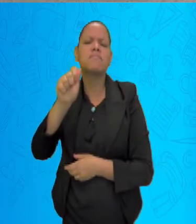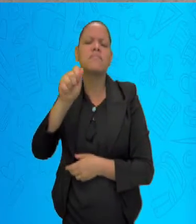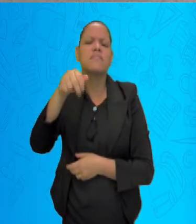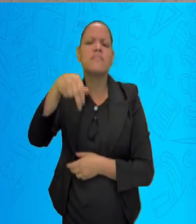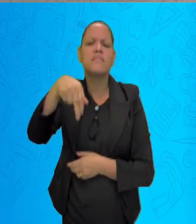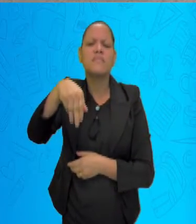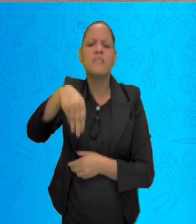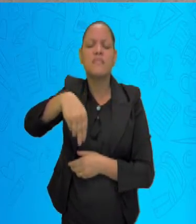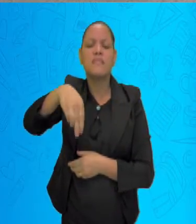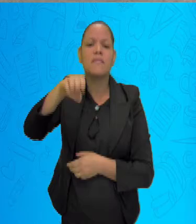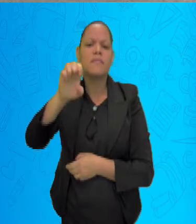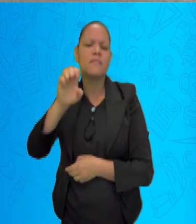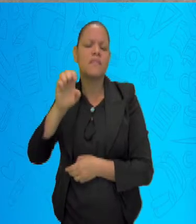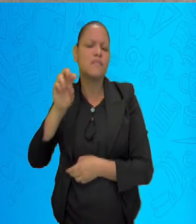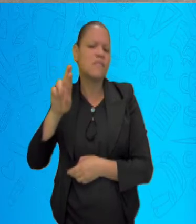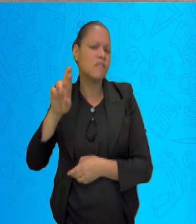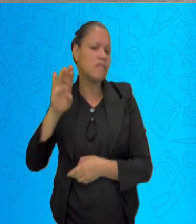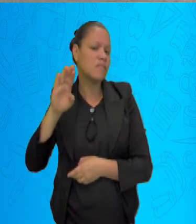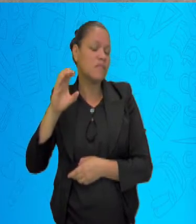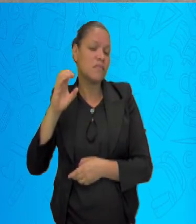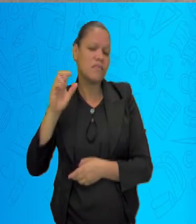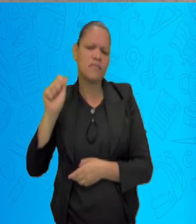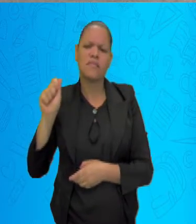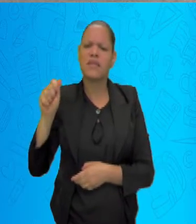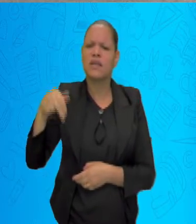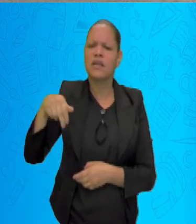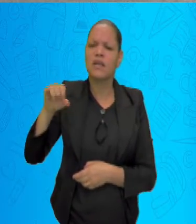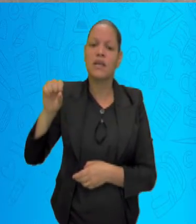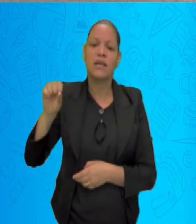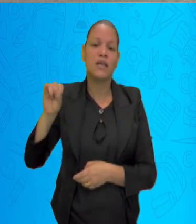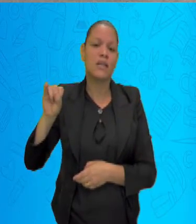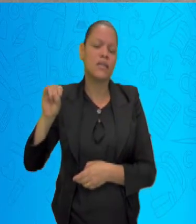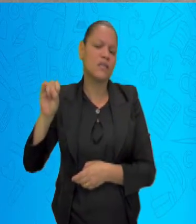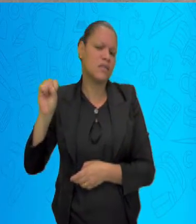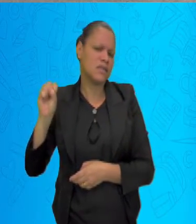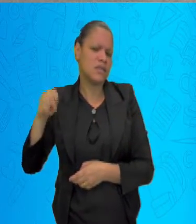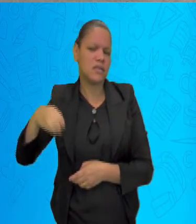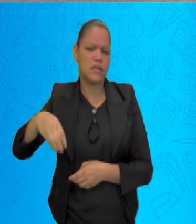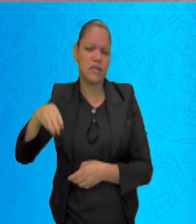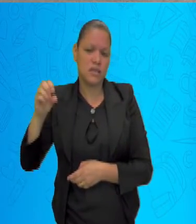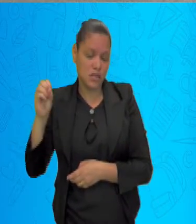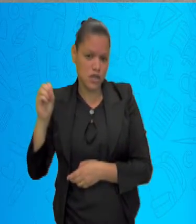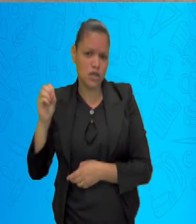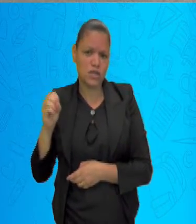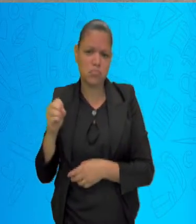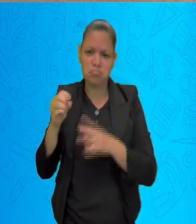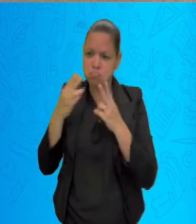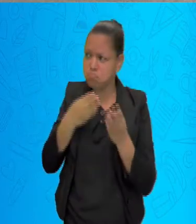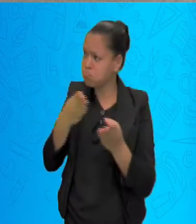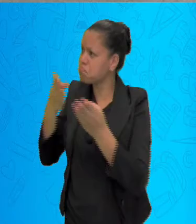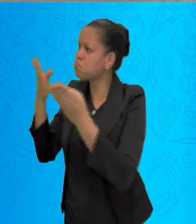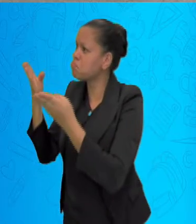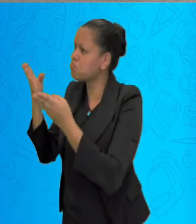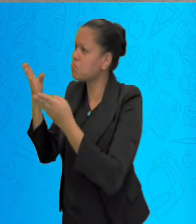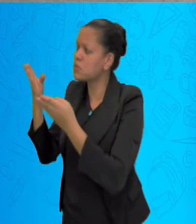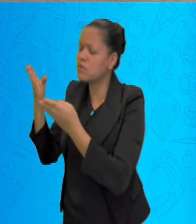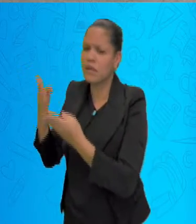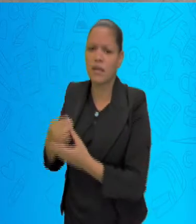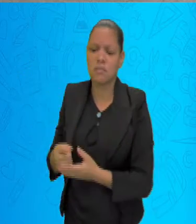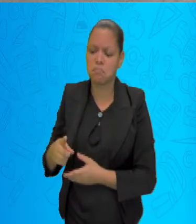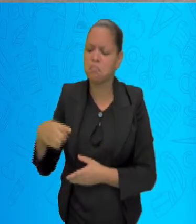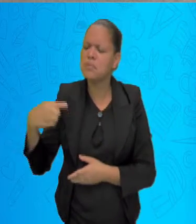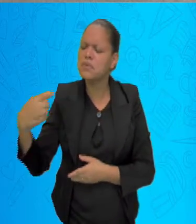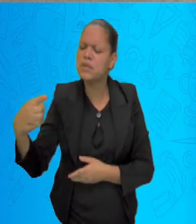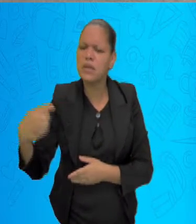no Congresso do Panamá. Vamos ver a seguir como que foi esse processo.